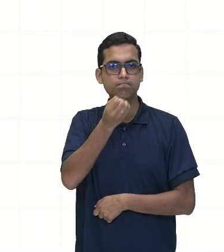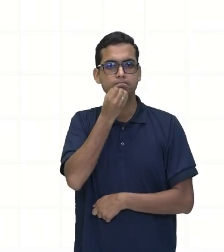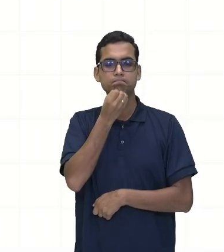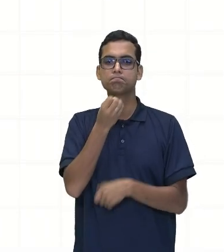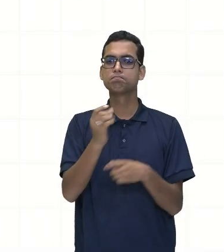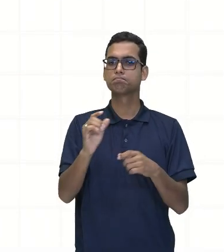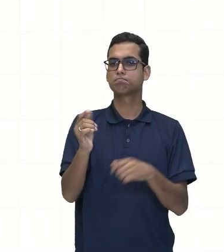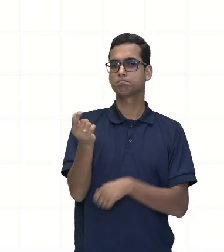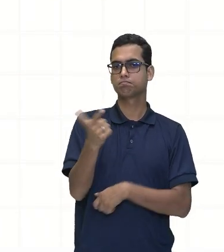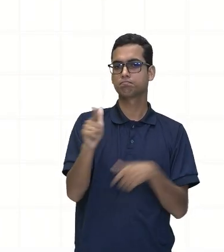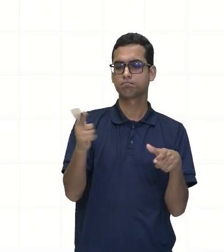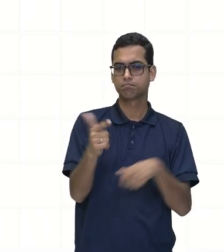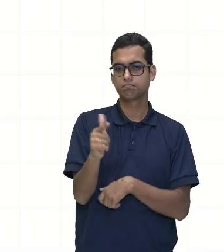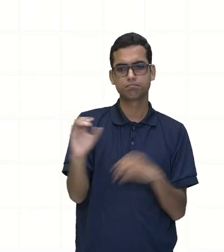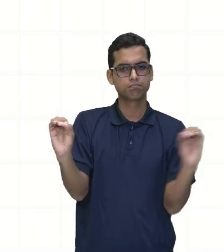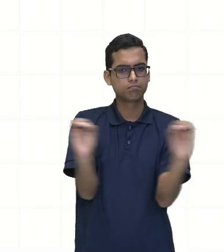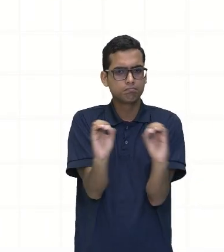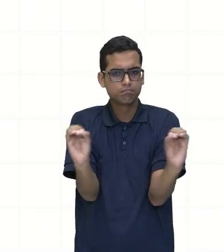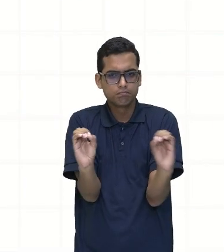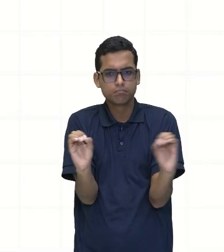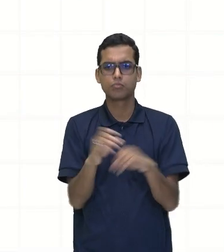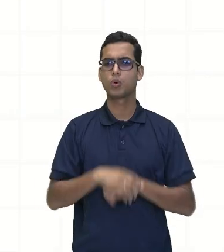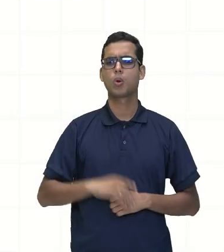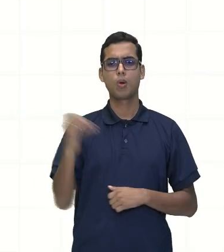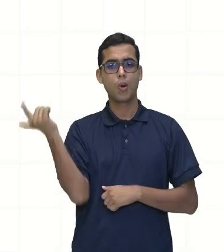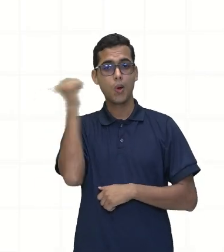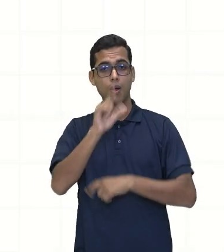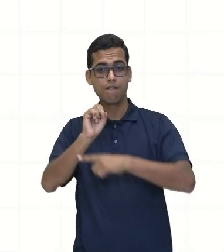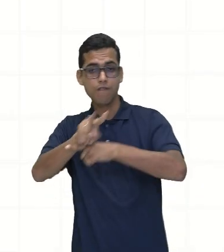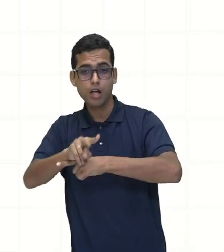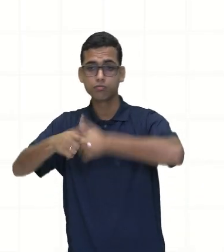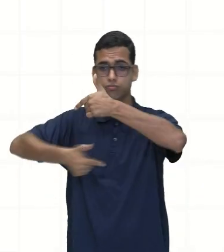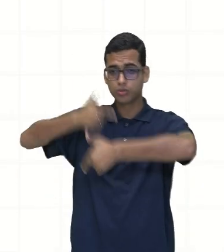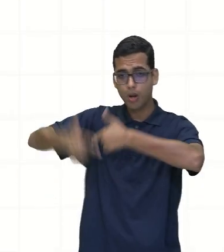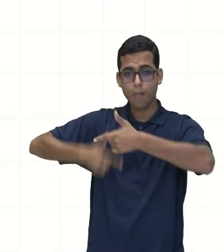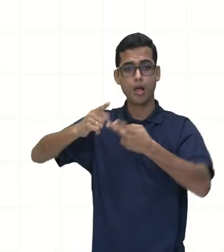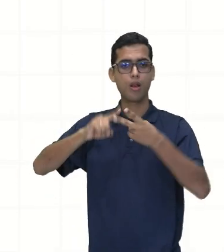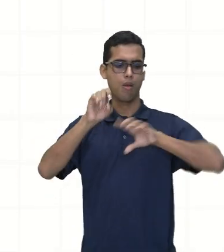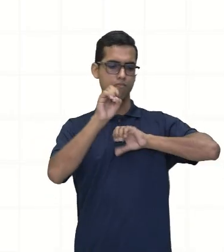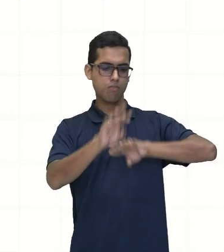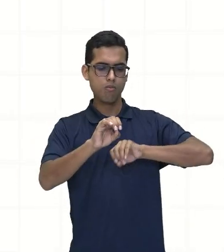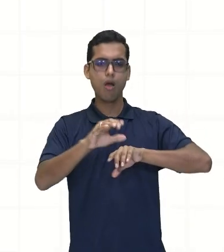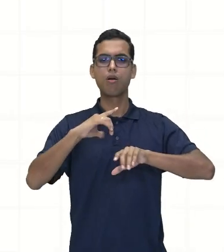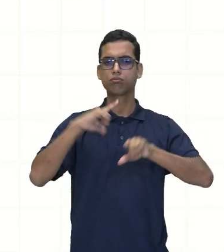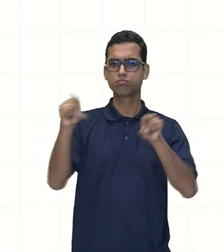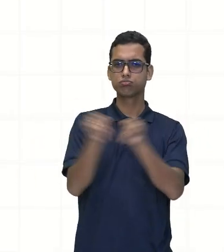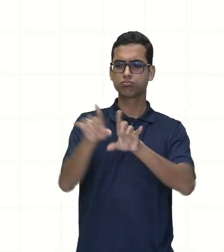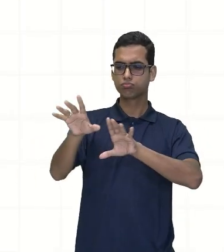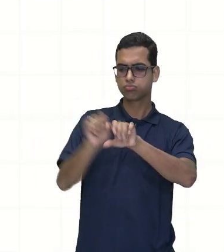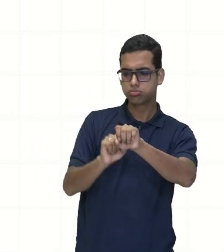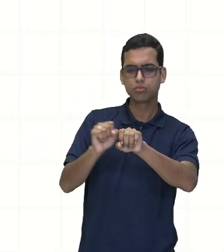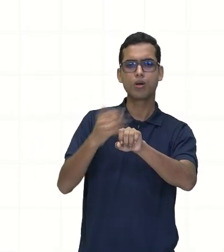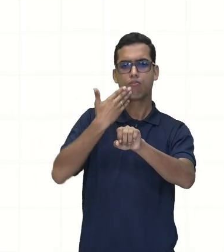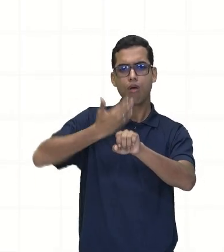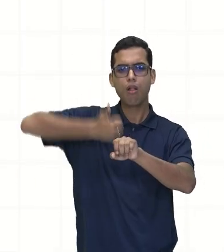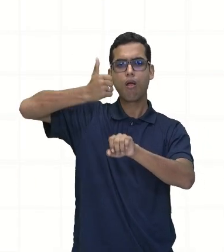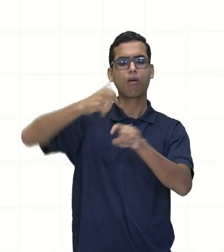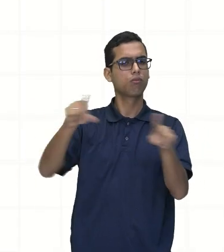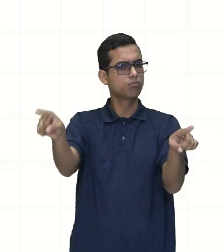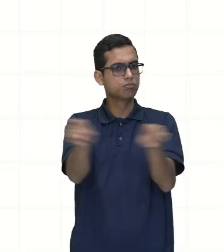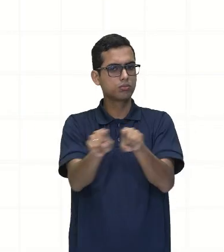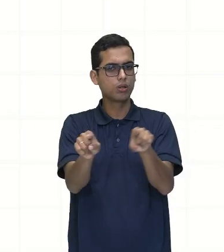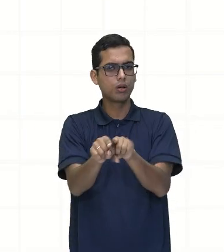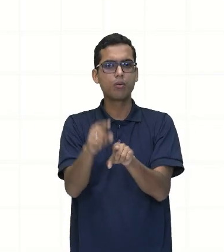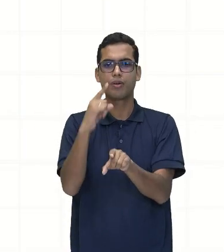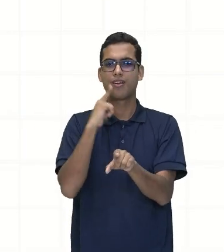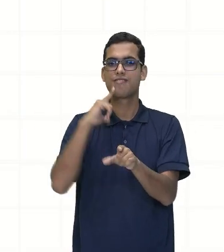buscam aí emprego, educação, mas por conta, e também uma participação na sociedade, né? Mas que